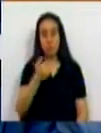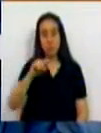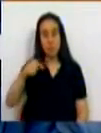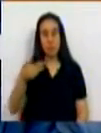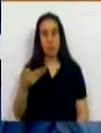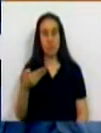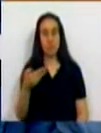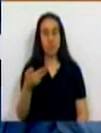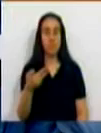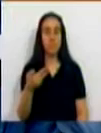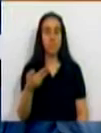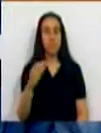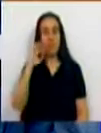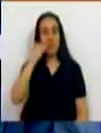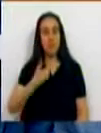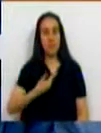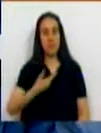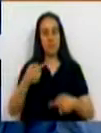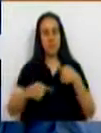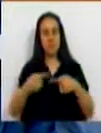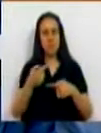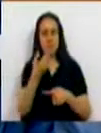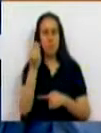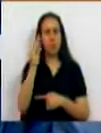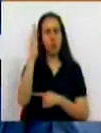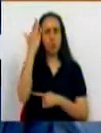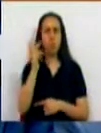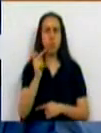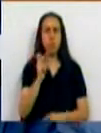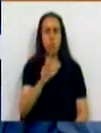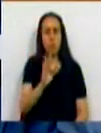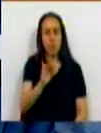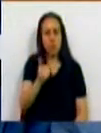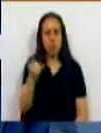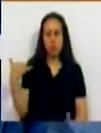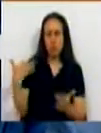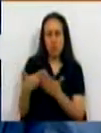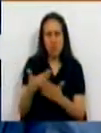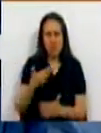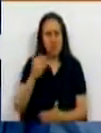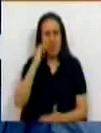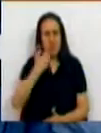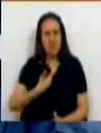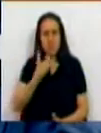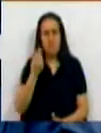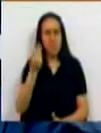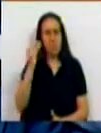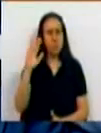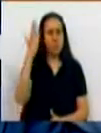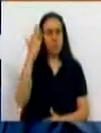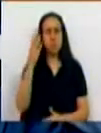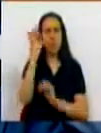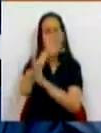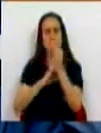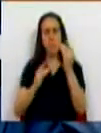2,7 seria o déficit melhor dos últimos 42 anos. Seria um dos melhores déficits do sul da Europa. E mais,